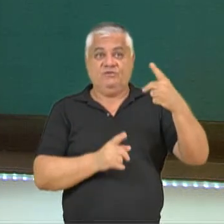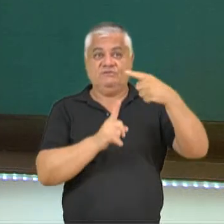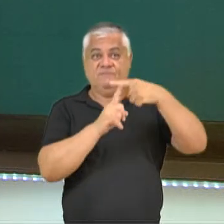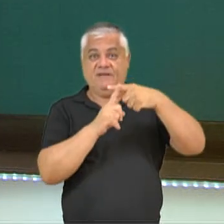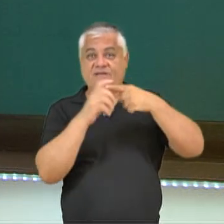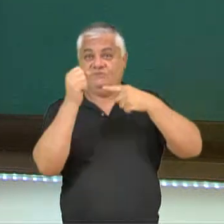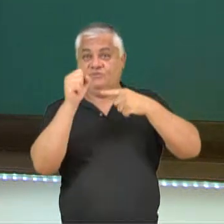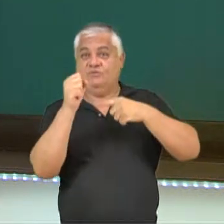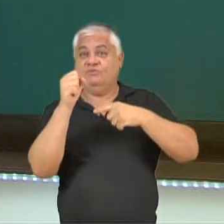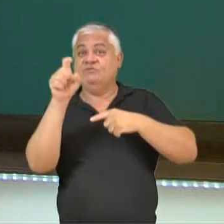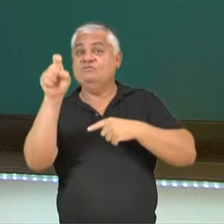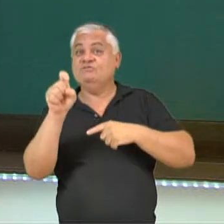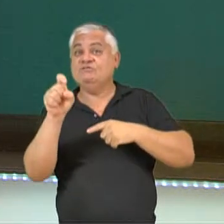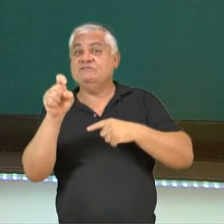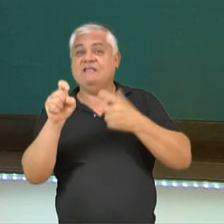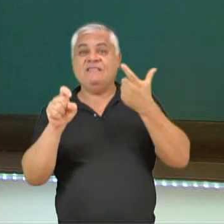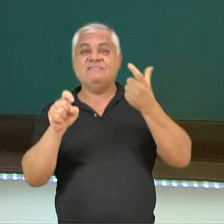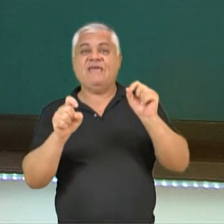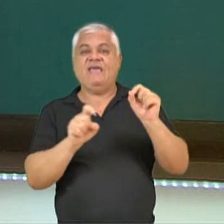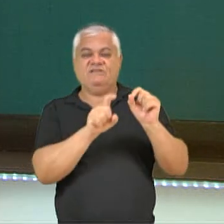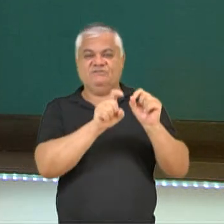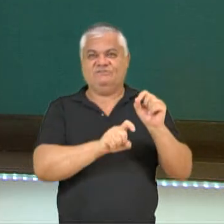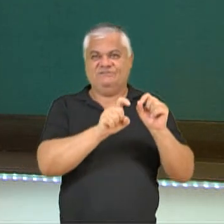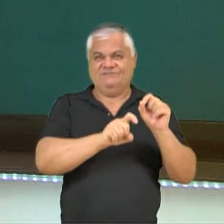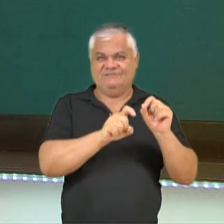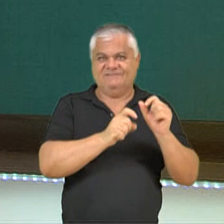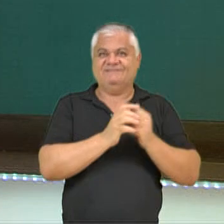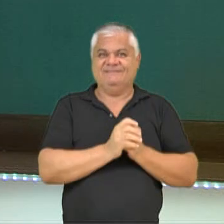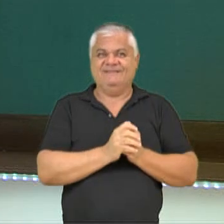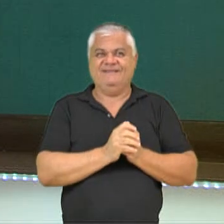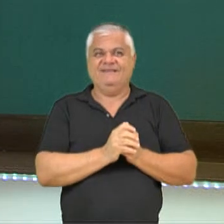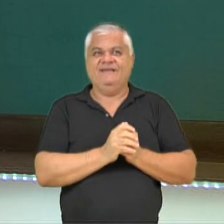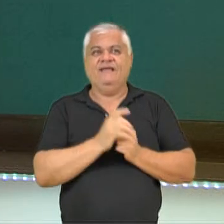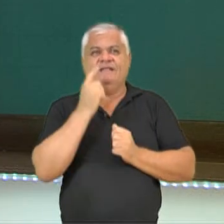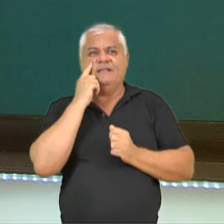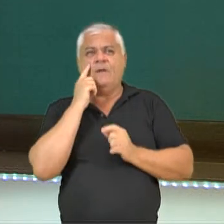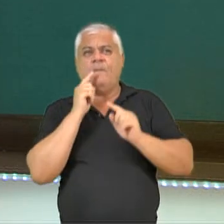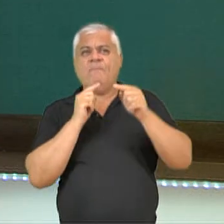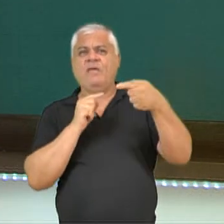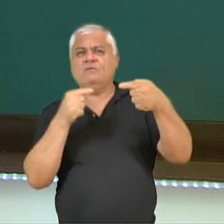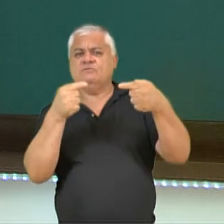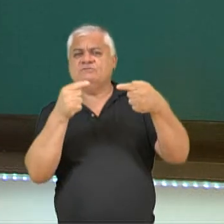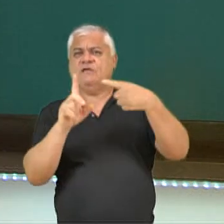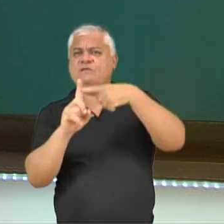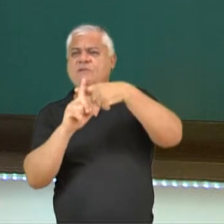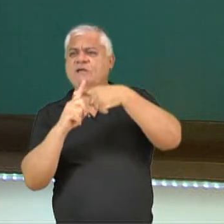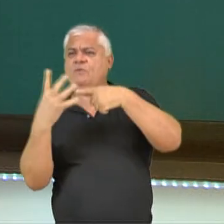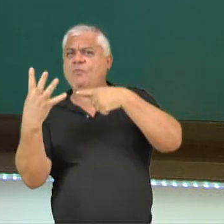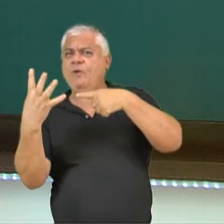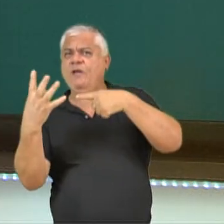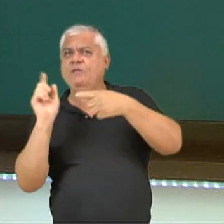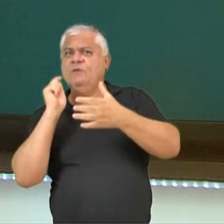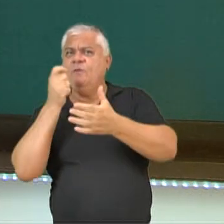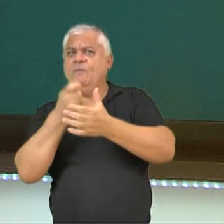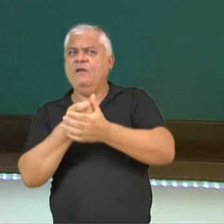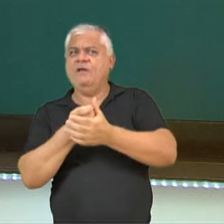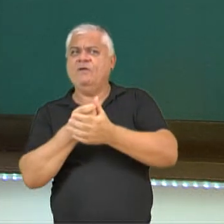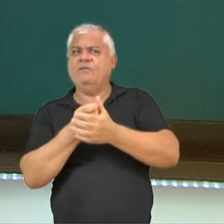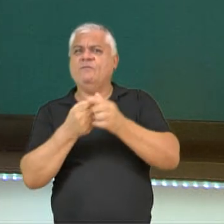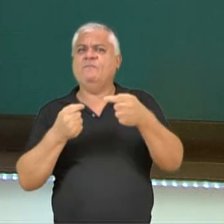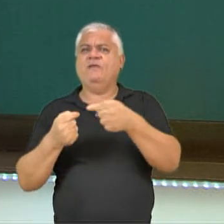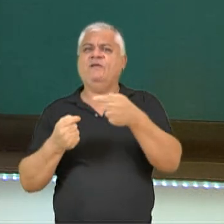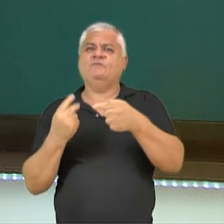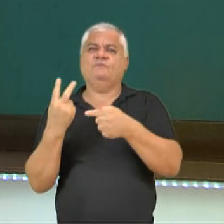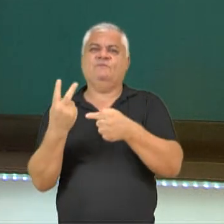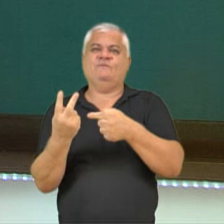mais 8x, eu tenho 10x. Devo 6 e tenho 4, pago 4, mas ainda